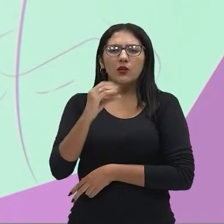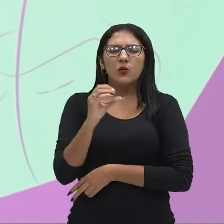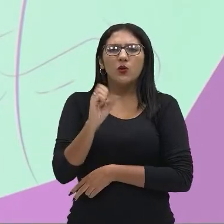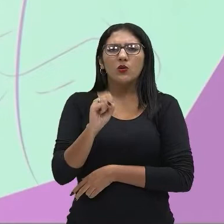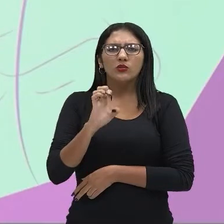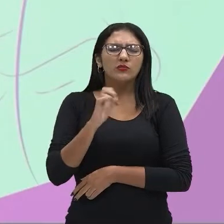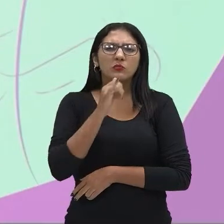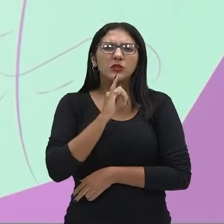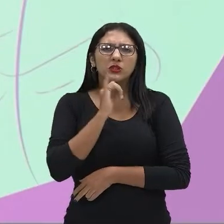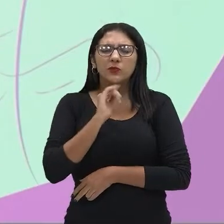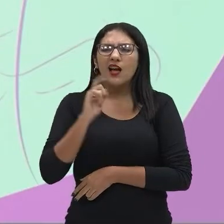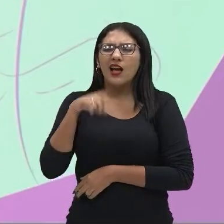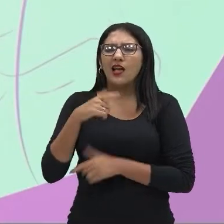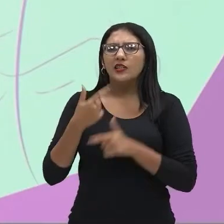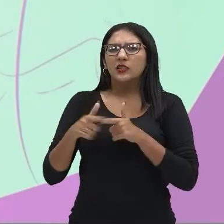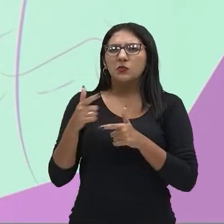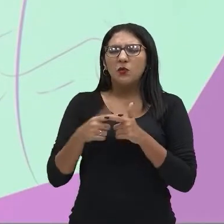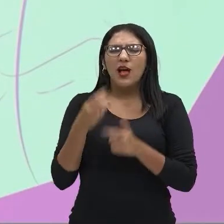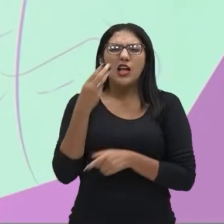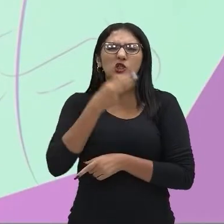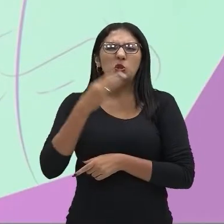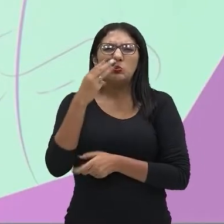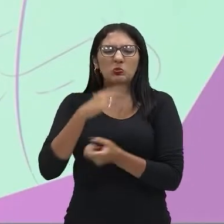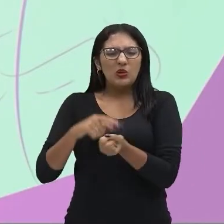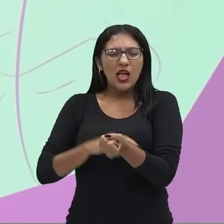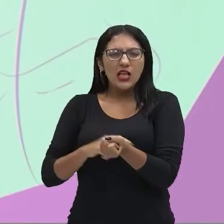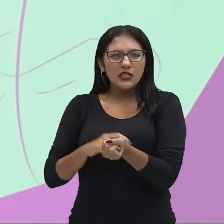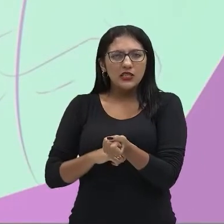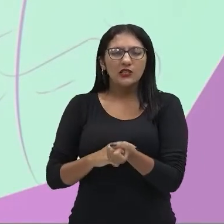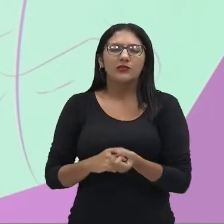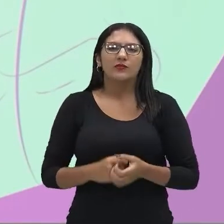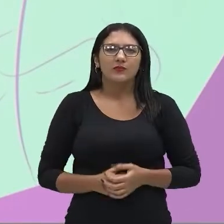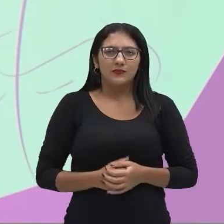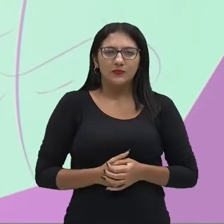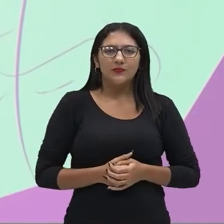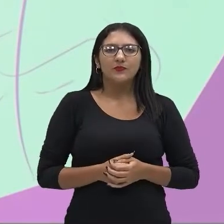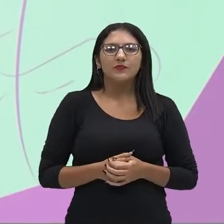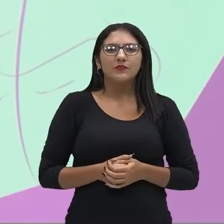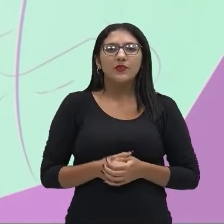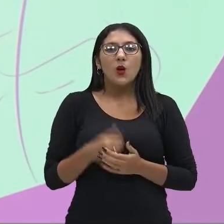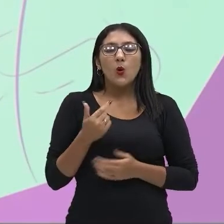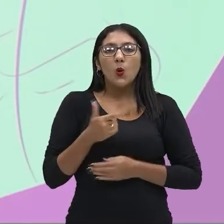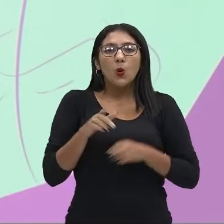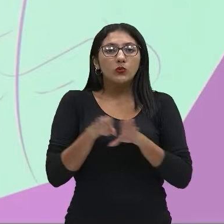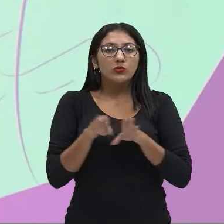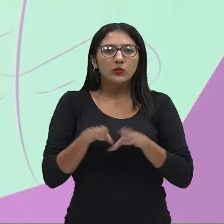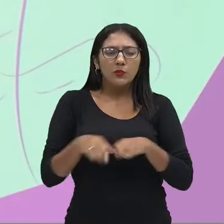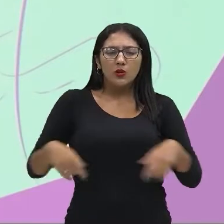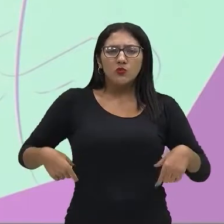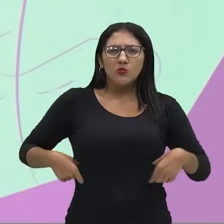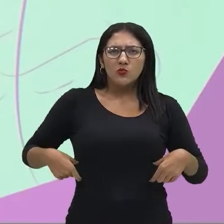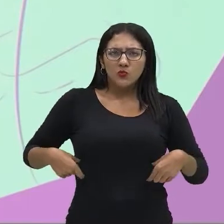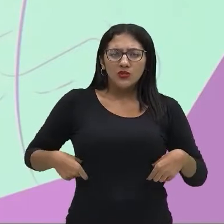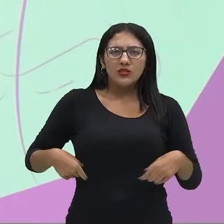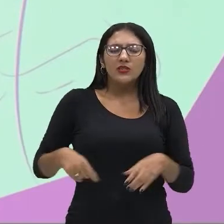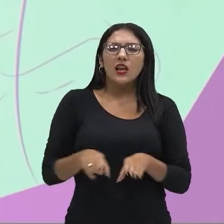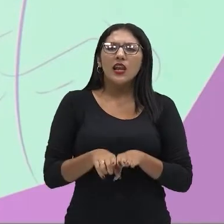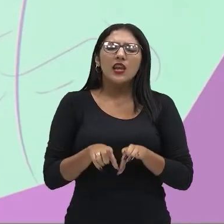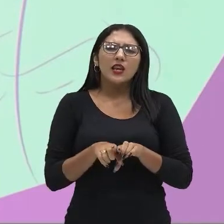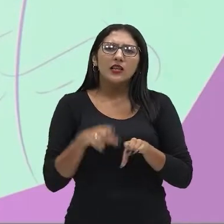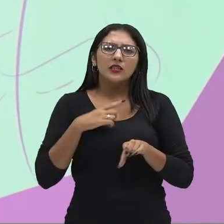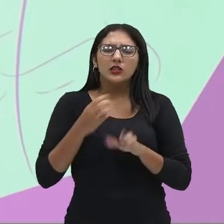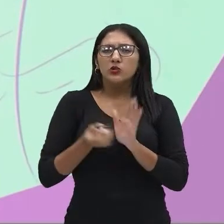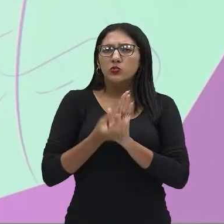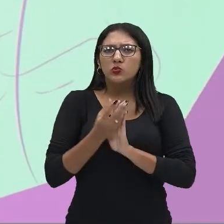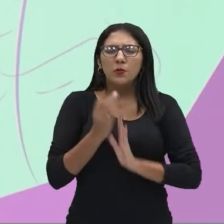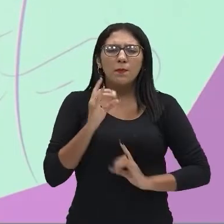falar, fulano tem açúcar no sangue, não é? Já as suprarrenais, elas vão estar produzindo hormônios que